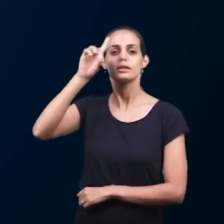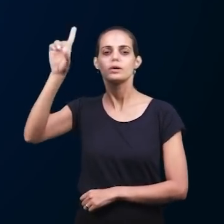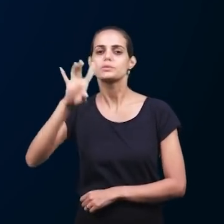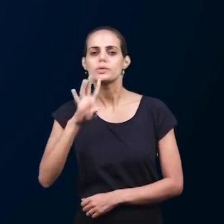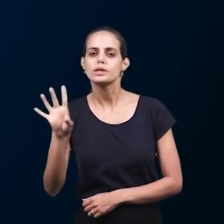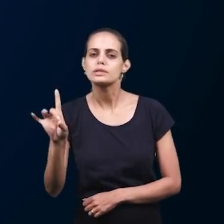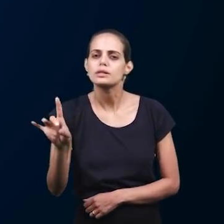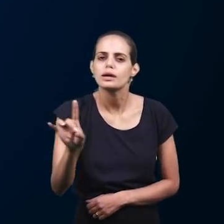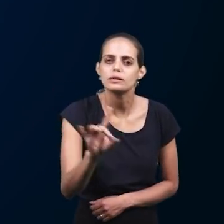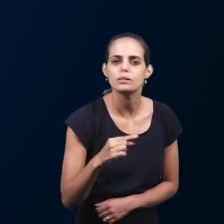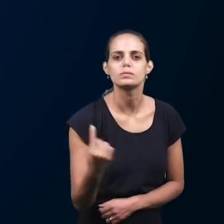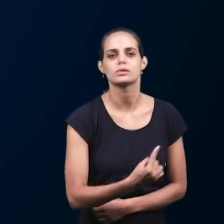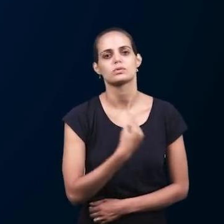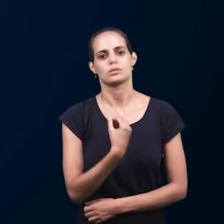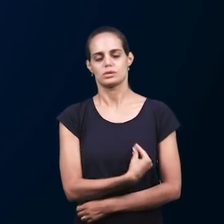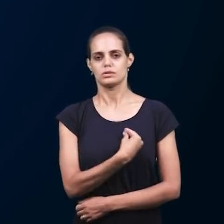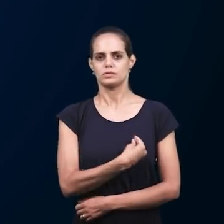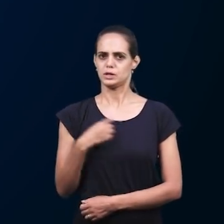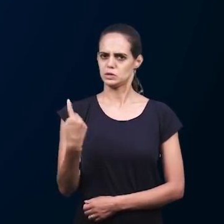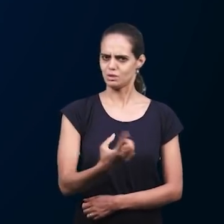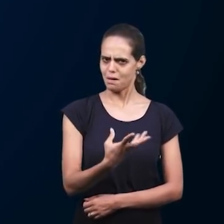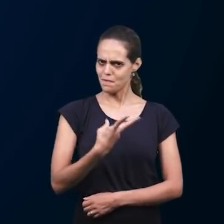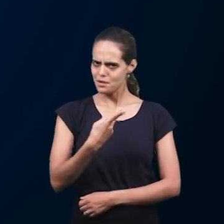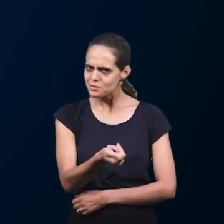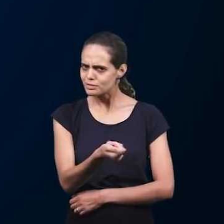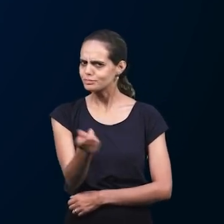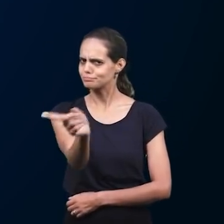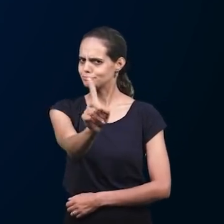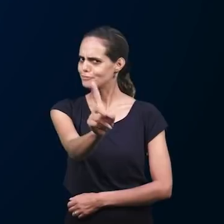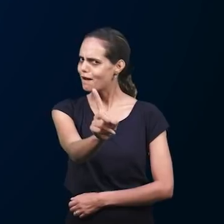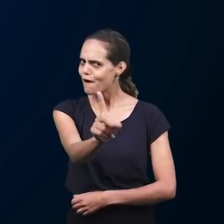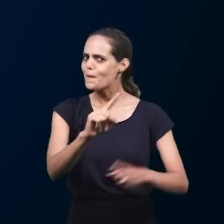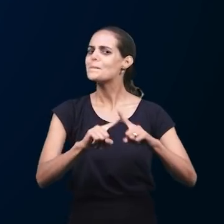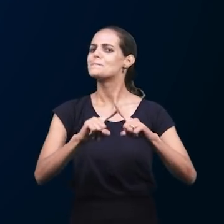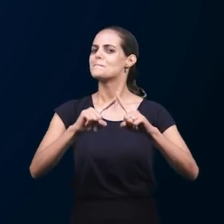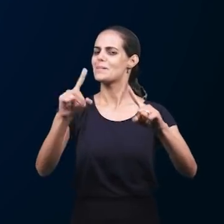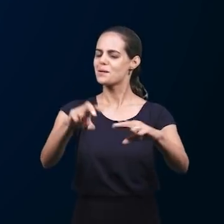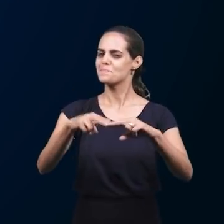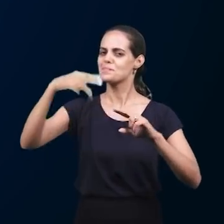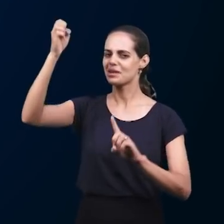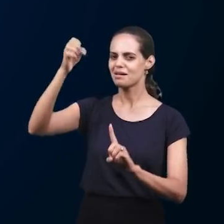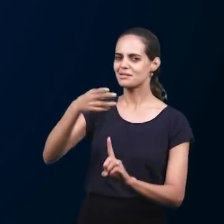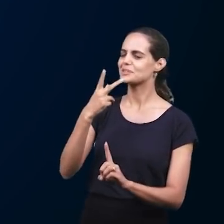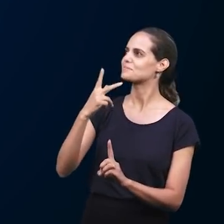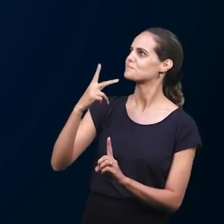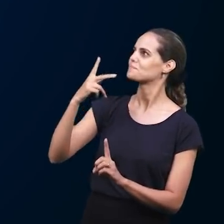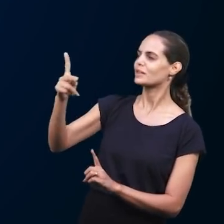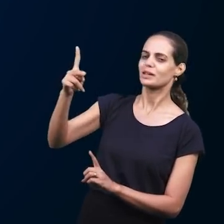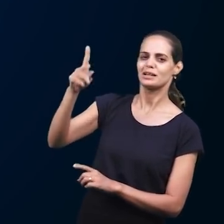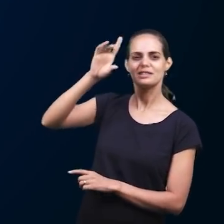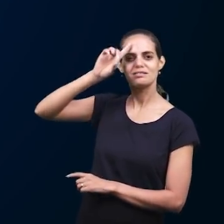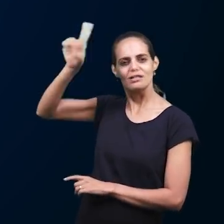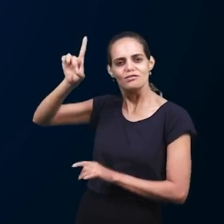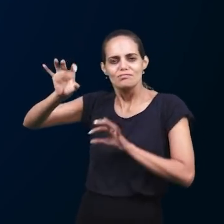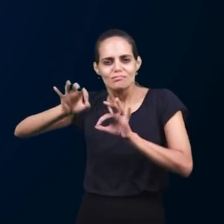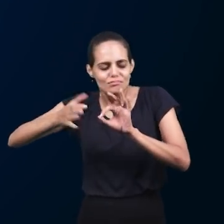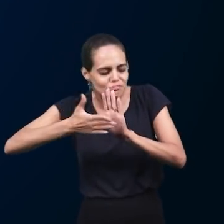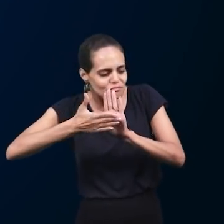a cada um de nós. E não somos merecedores, mas graciosamente o Senhor providenciou uma